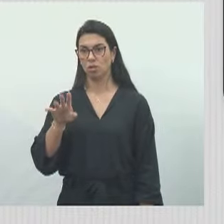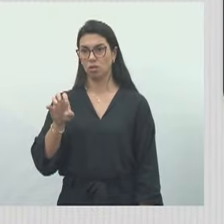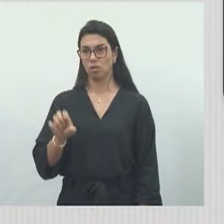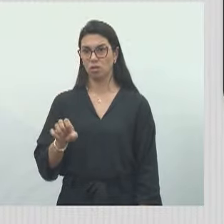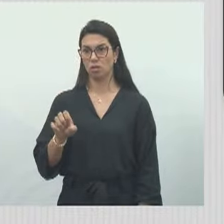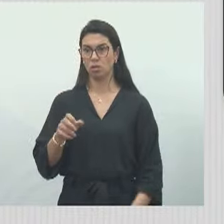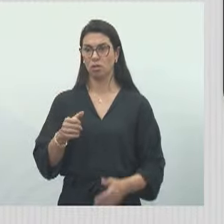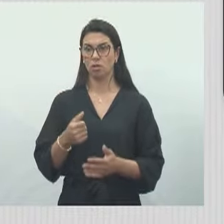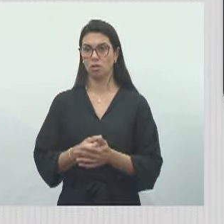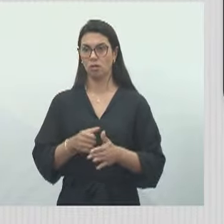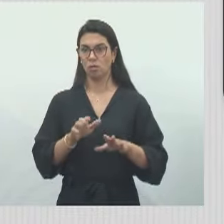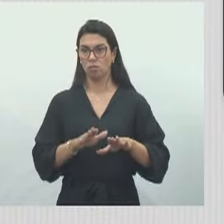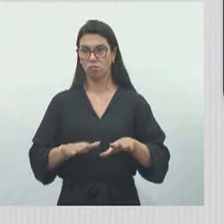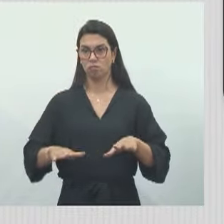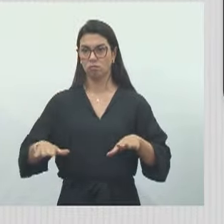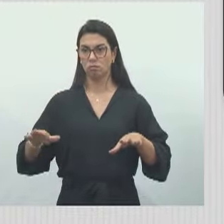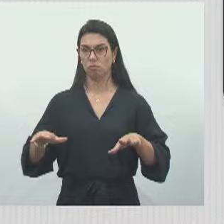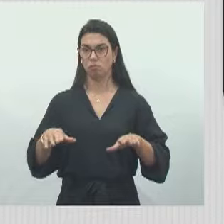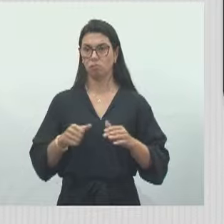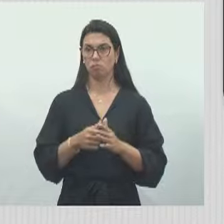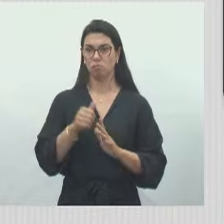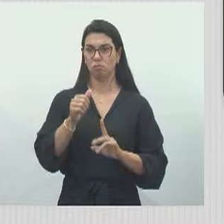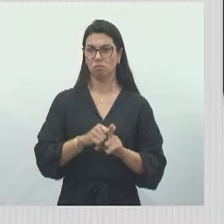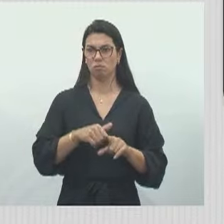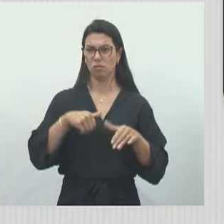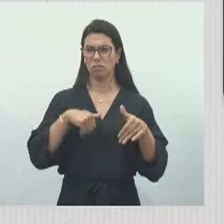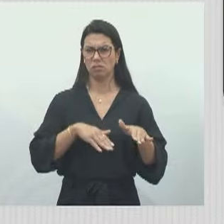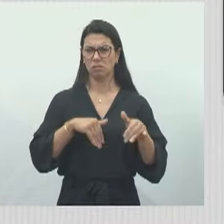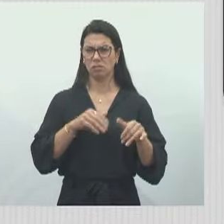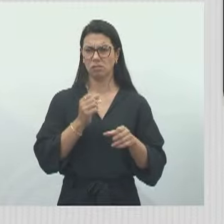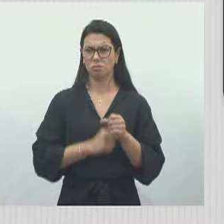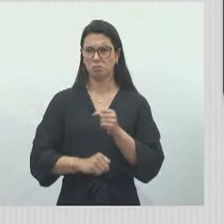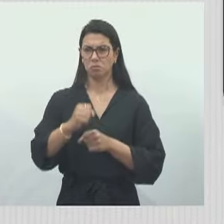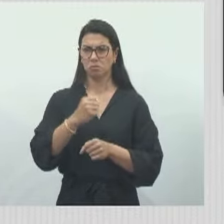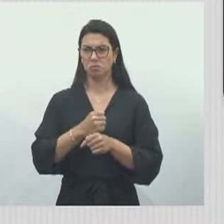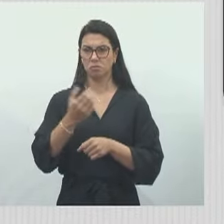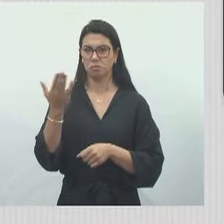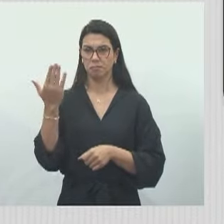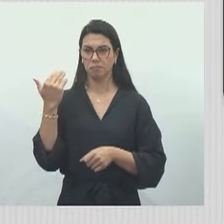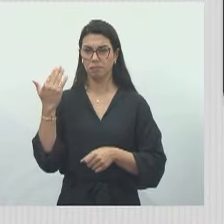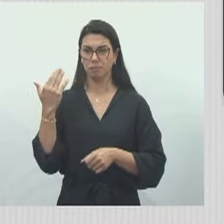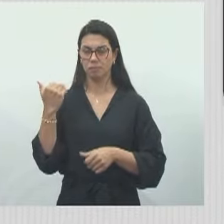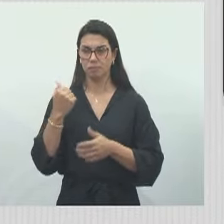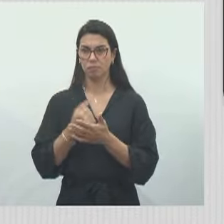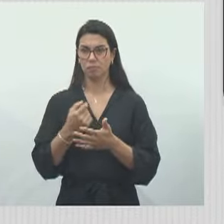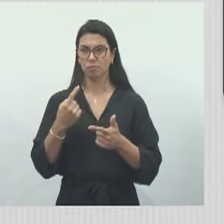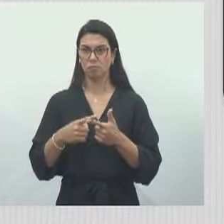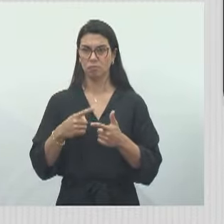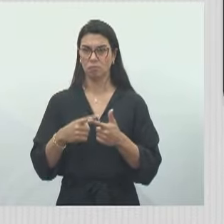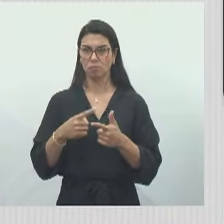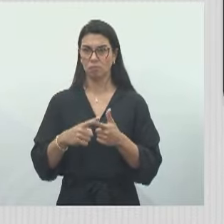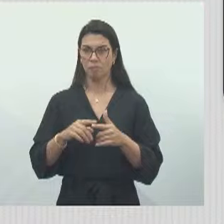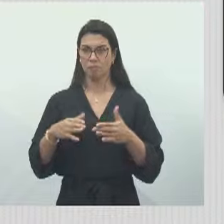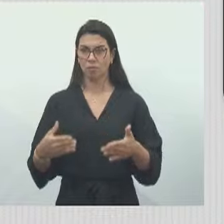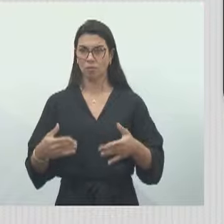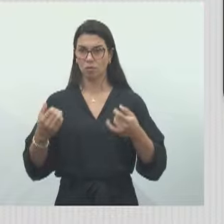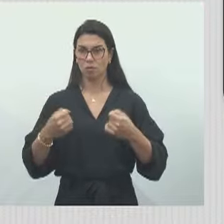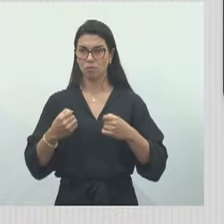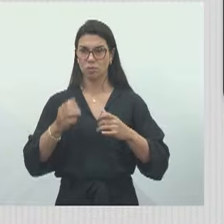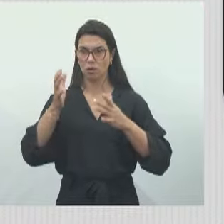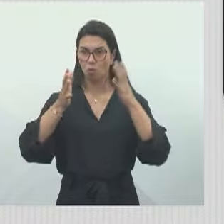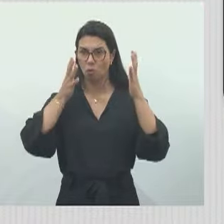estacionamento. Setembro do ano passado, muitos comerciantes dessa região nos procuraram, relatando o fato de que para descarregar a mercadoria, os carros que